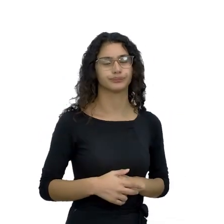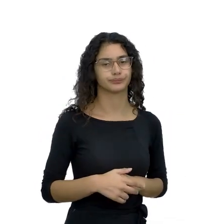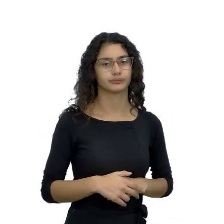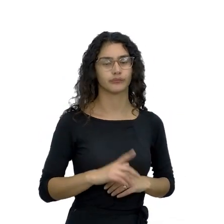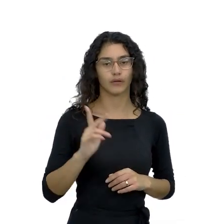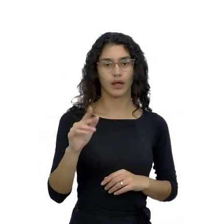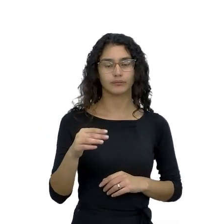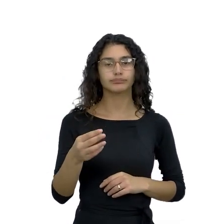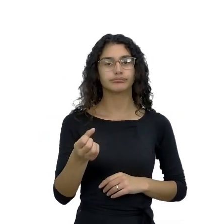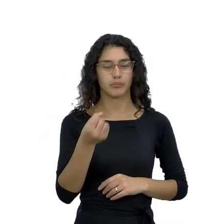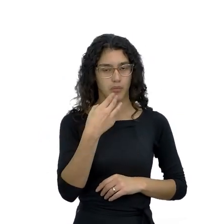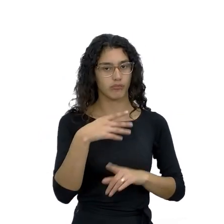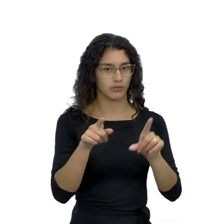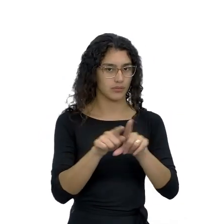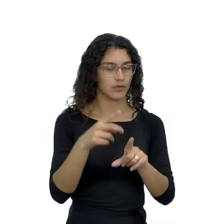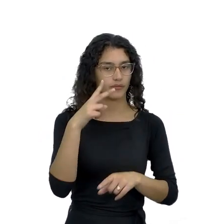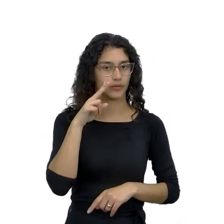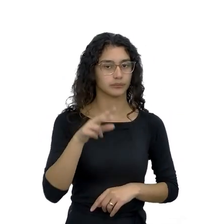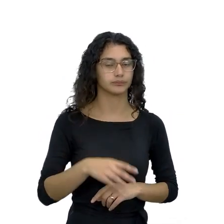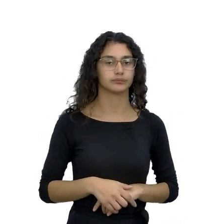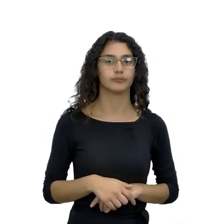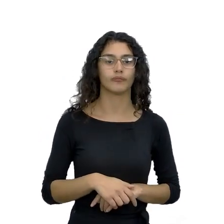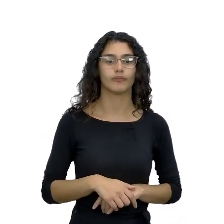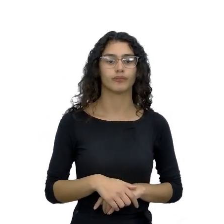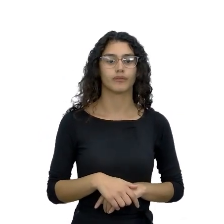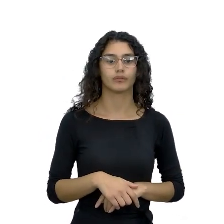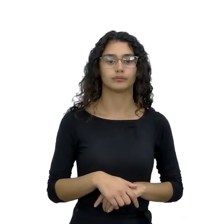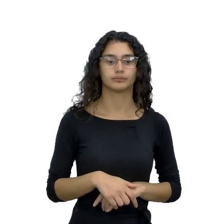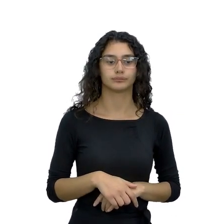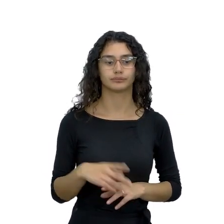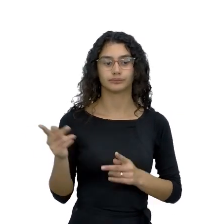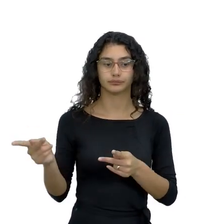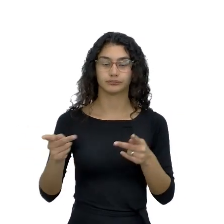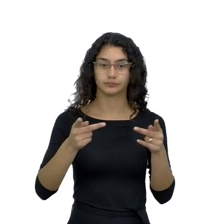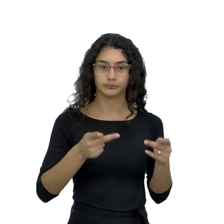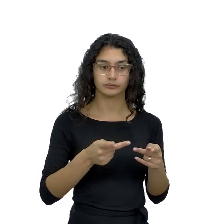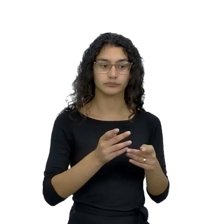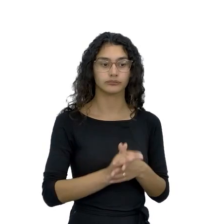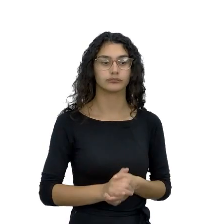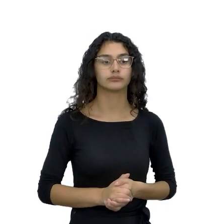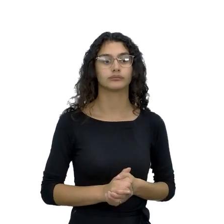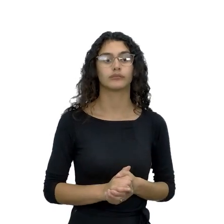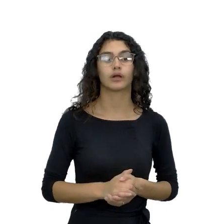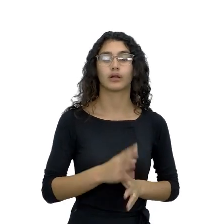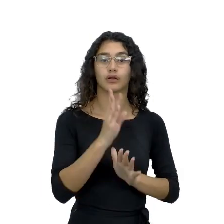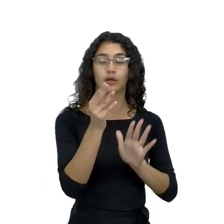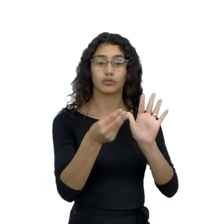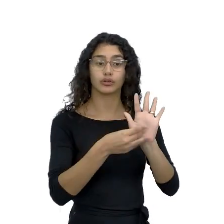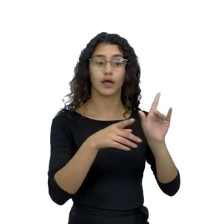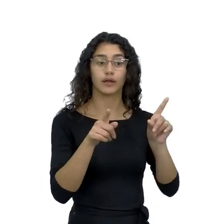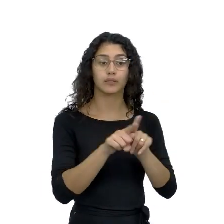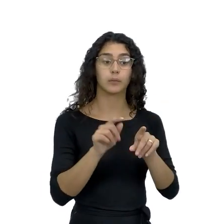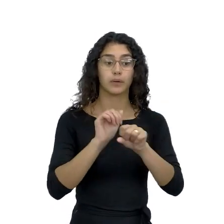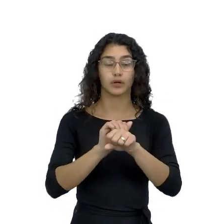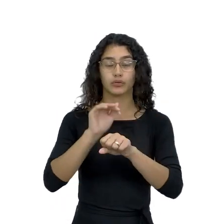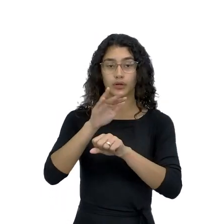Então, fiquem à vontade para visitar, tá? Vou deixar aqui também uma